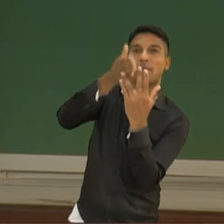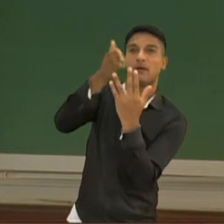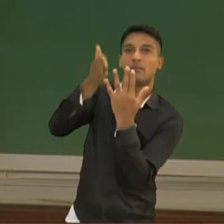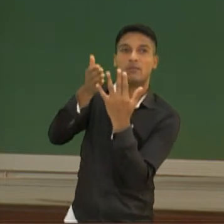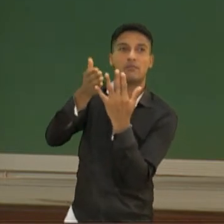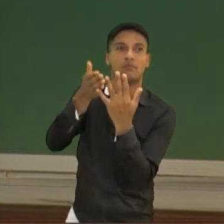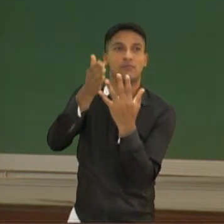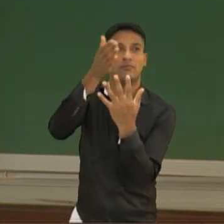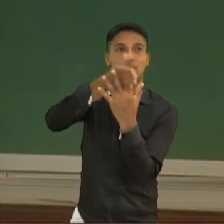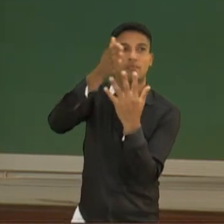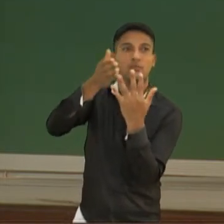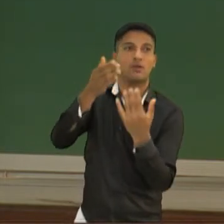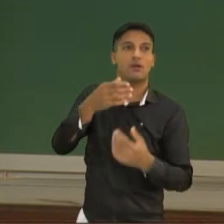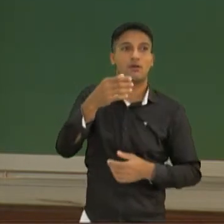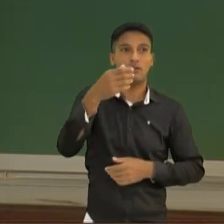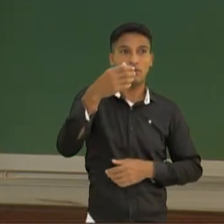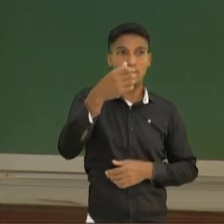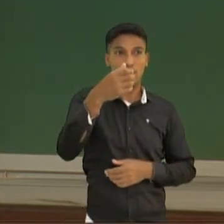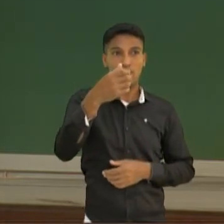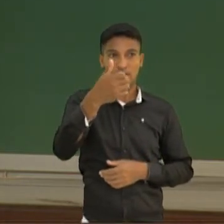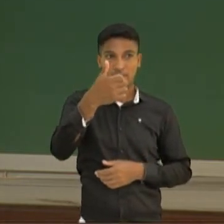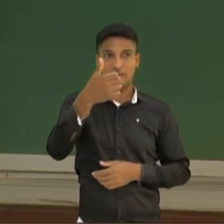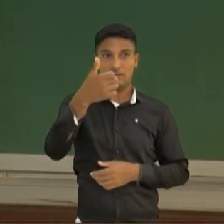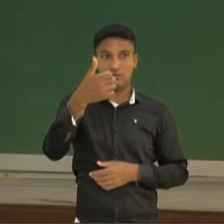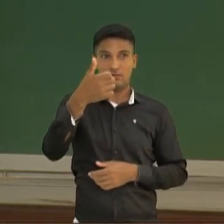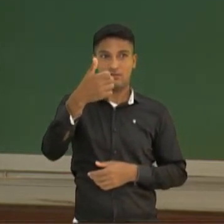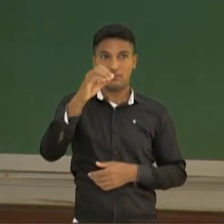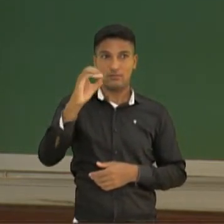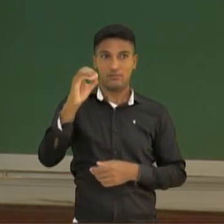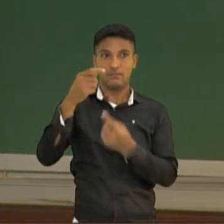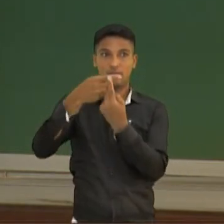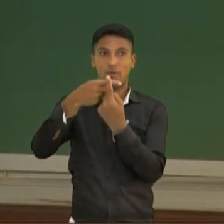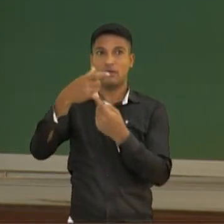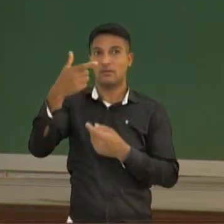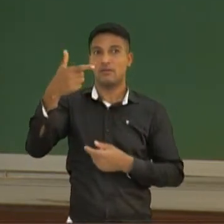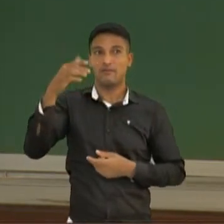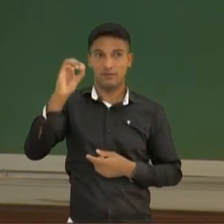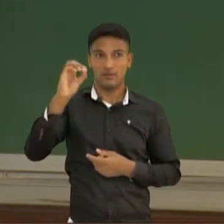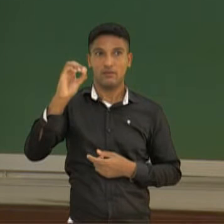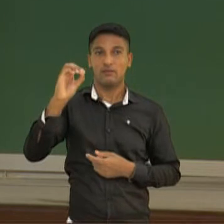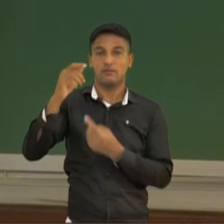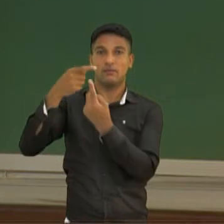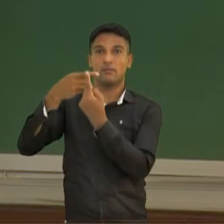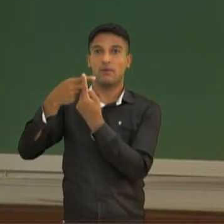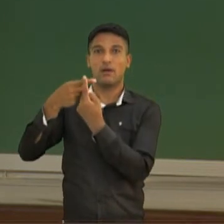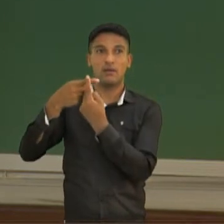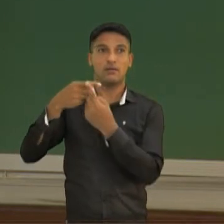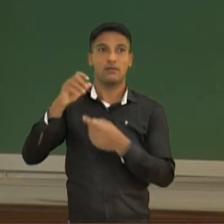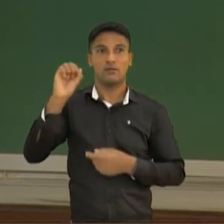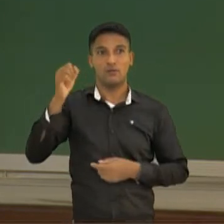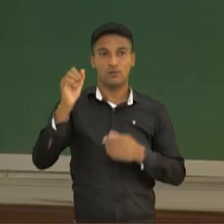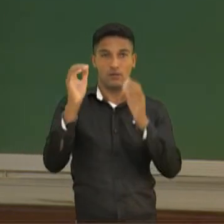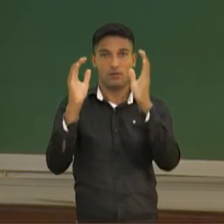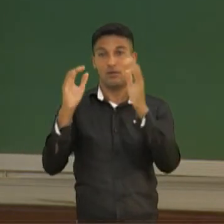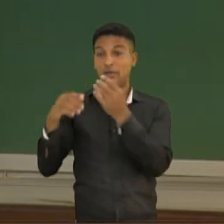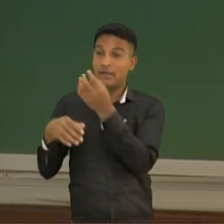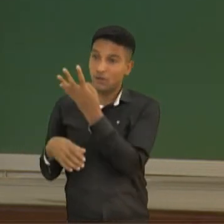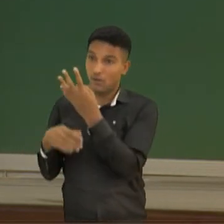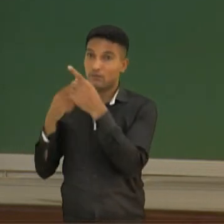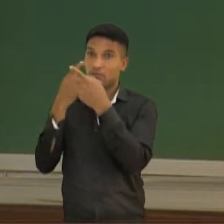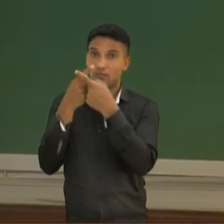posso? Vezes 4. 4 vezes 100, 400. 4 vezes